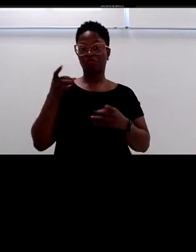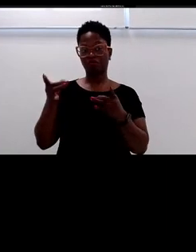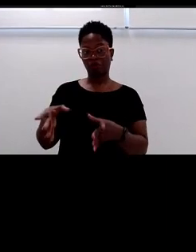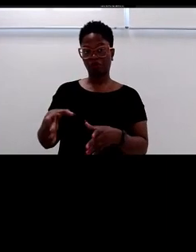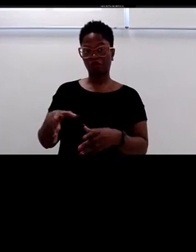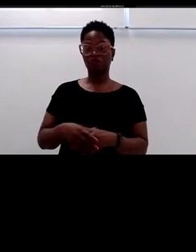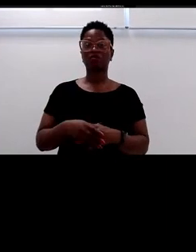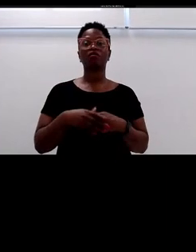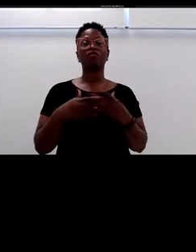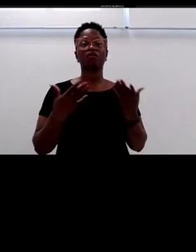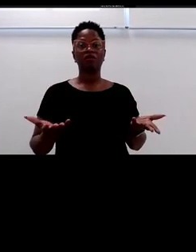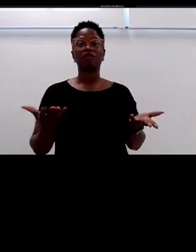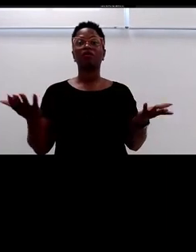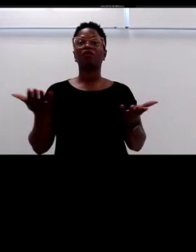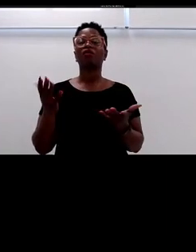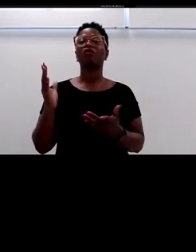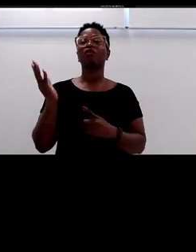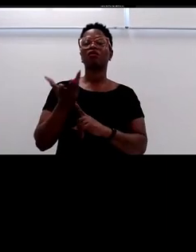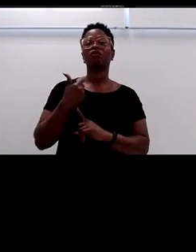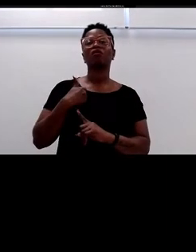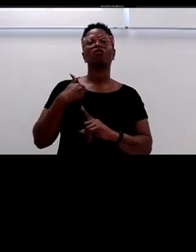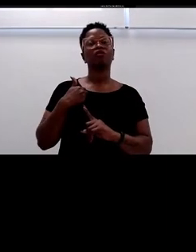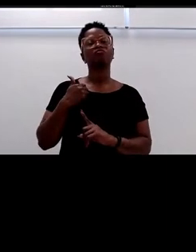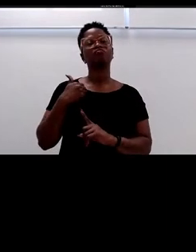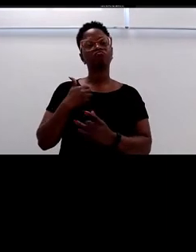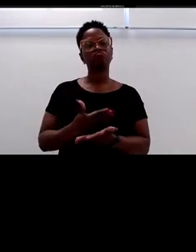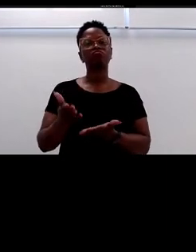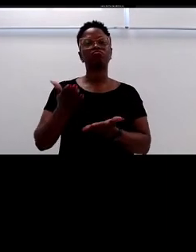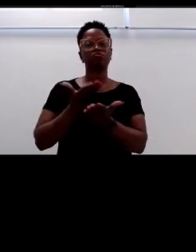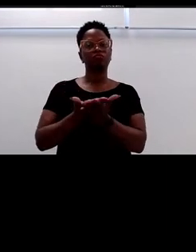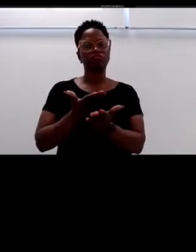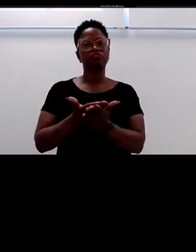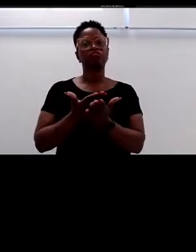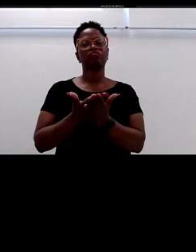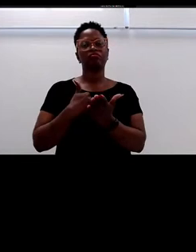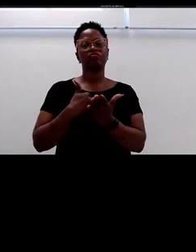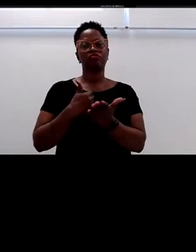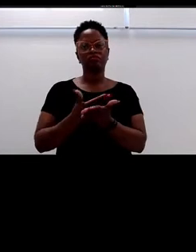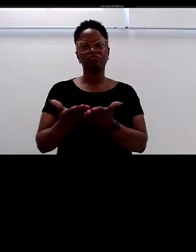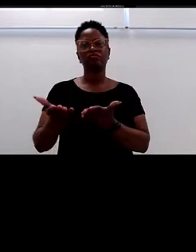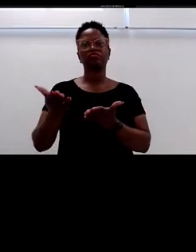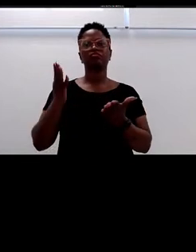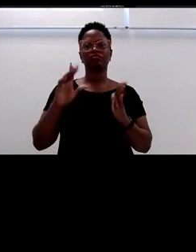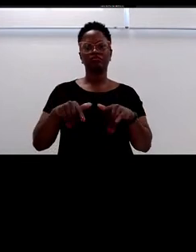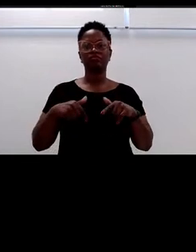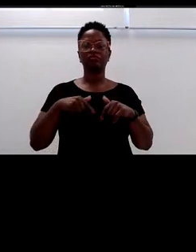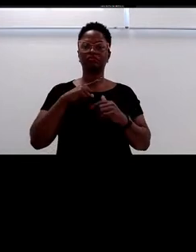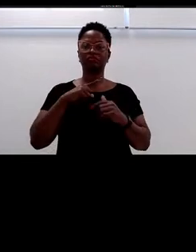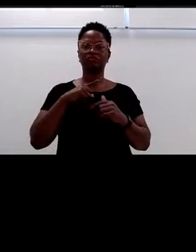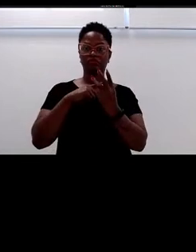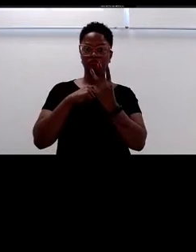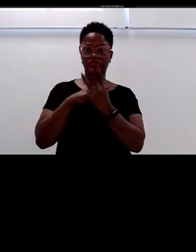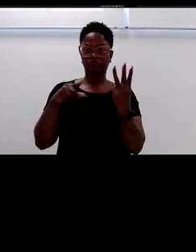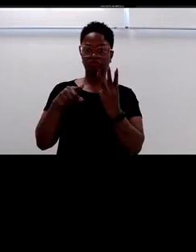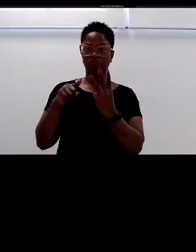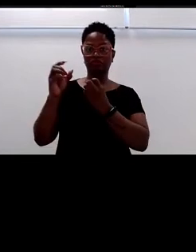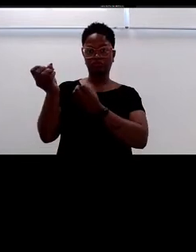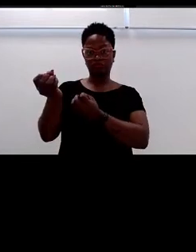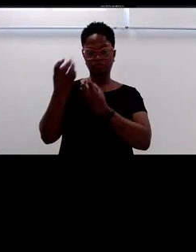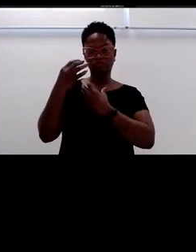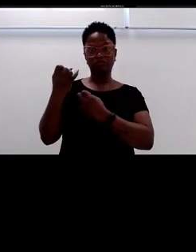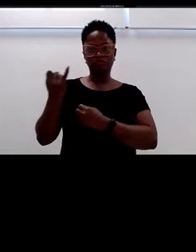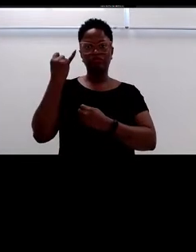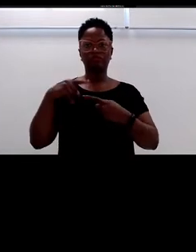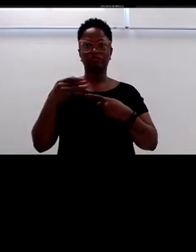o artista foi ficando, fui começando a estudar, fui começando a... Eu tive 3 grandes mestres na vida. Eu tive o Marlon